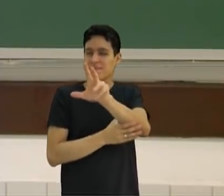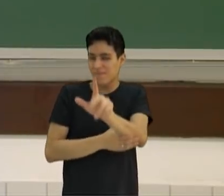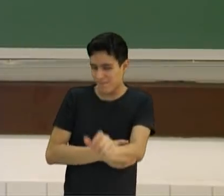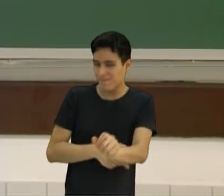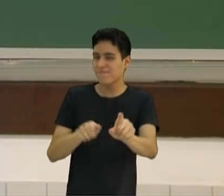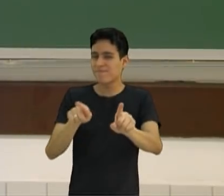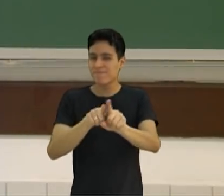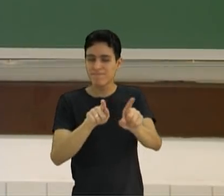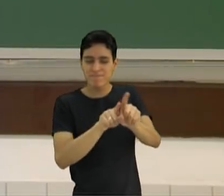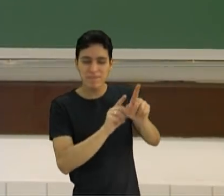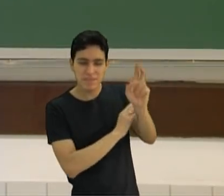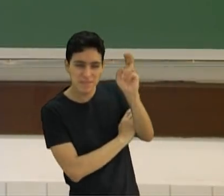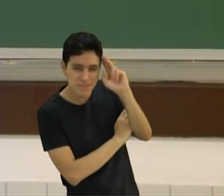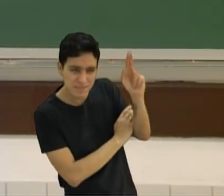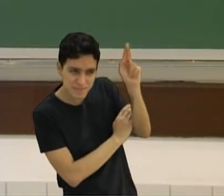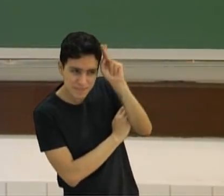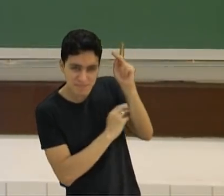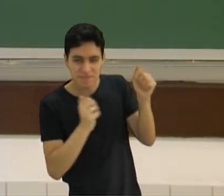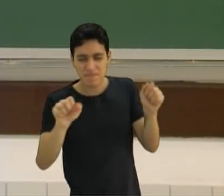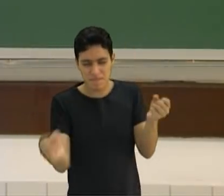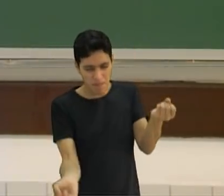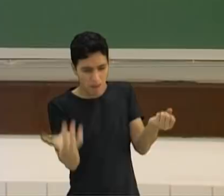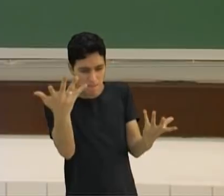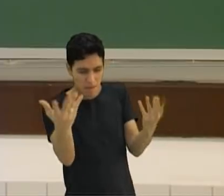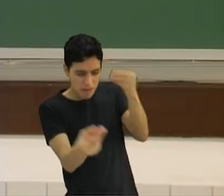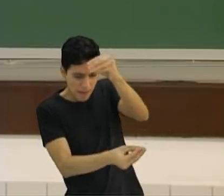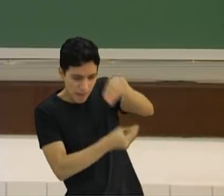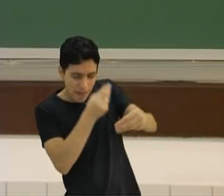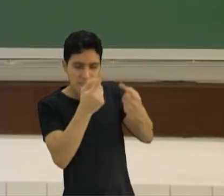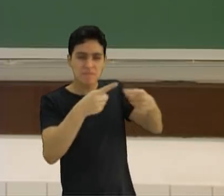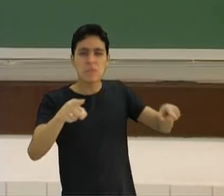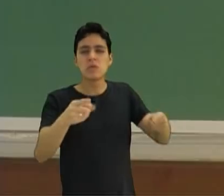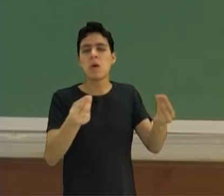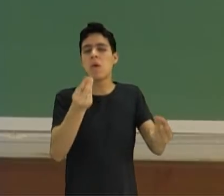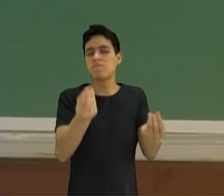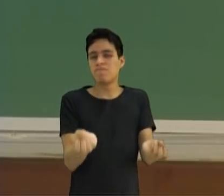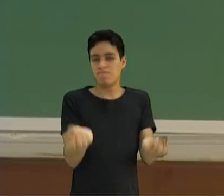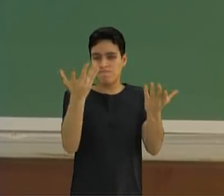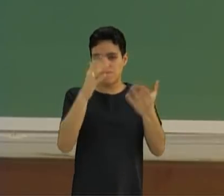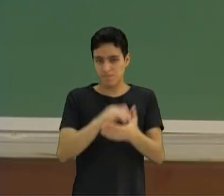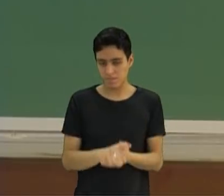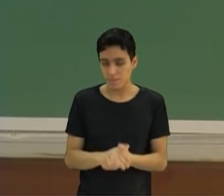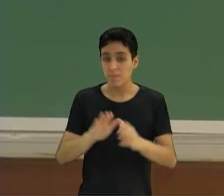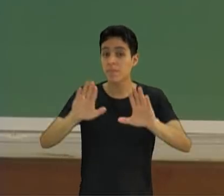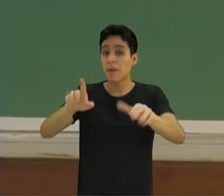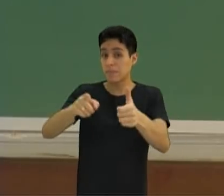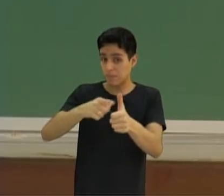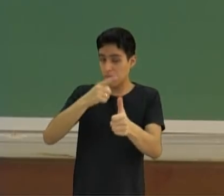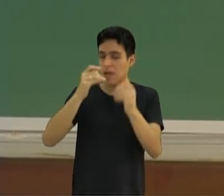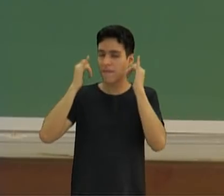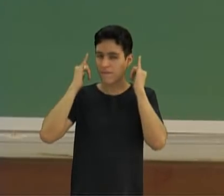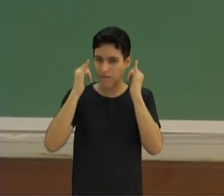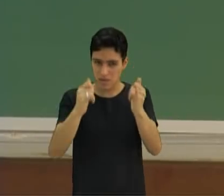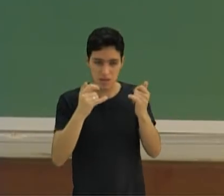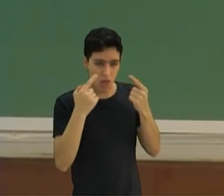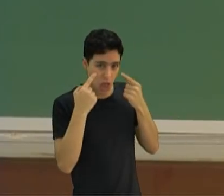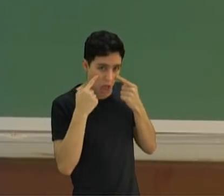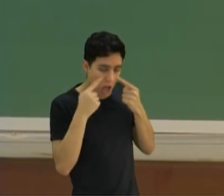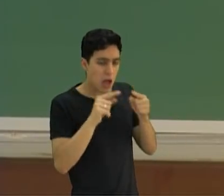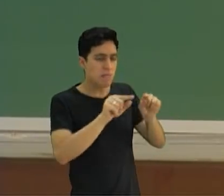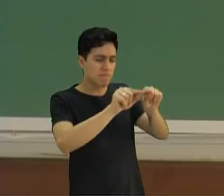Antes da gente começar a nossa aula, vamos lembrar de algumas coisas, tá? O Classroom continua lá. Você precisa